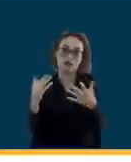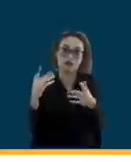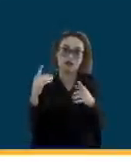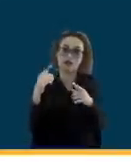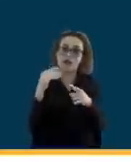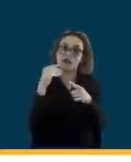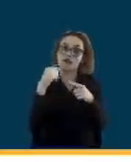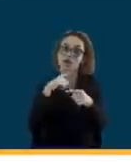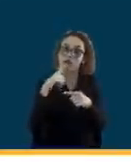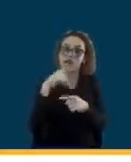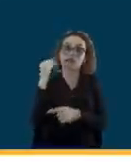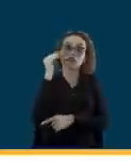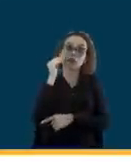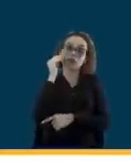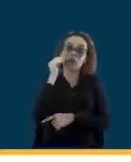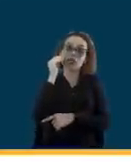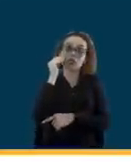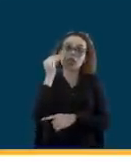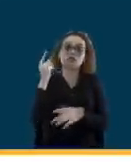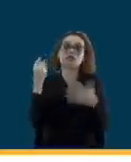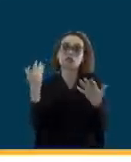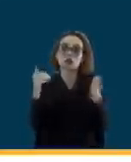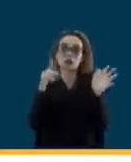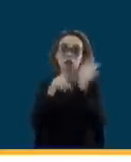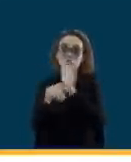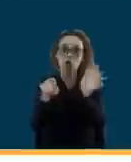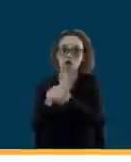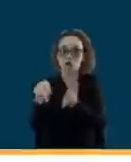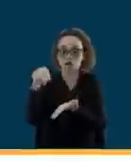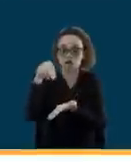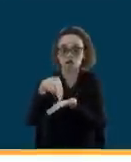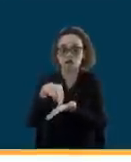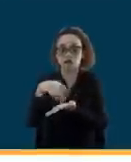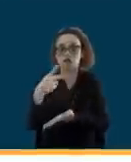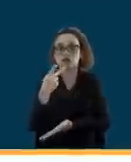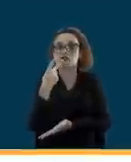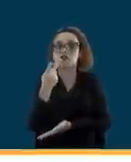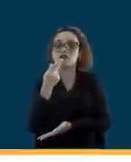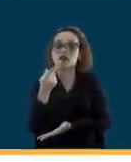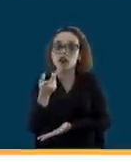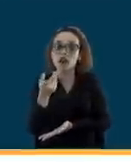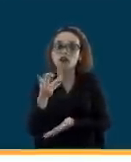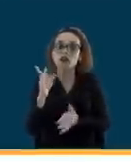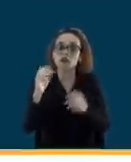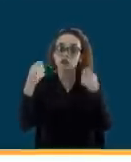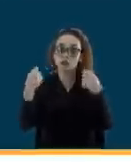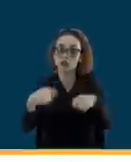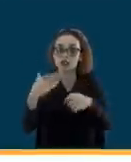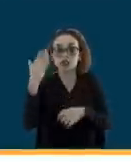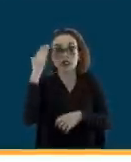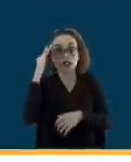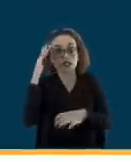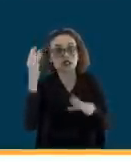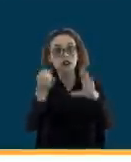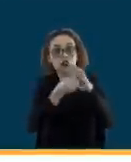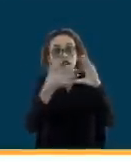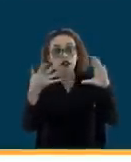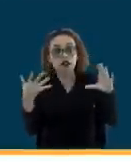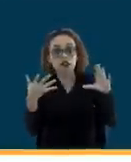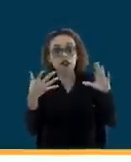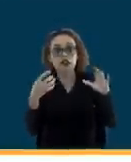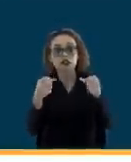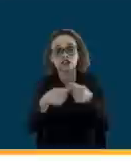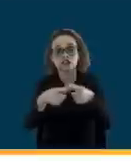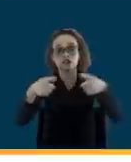de onde elas têm origem, né? E do seu lugar de fala. Mas é importante a gente entender esse caráter da abrangência da lei e especialmente em relação à questão